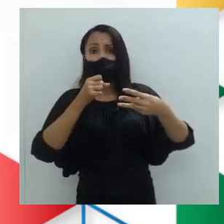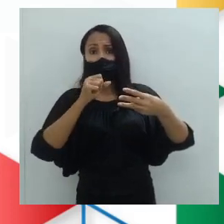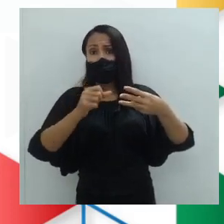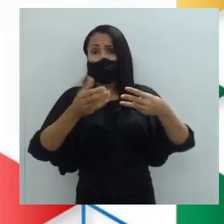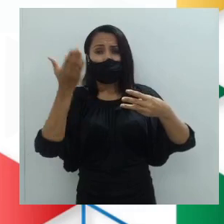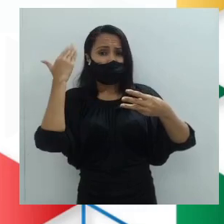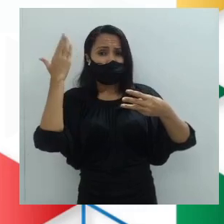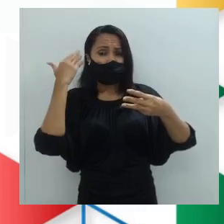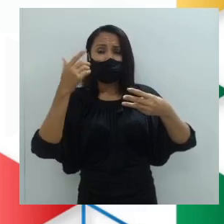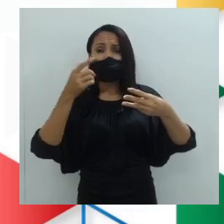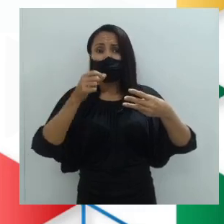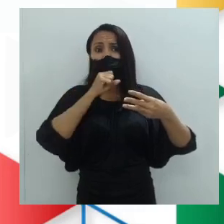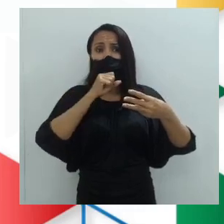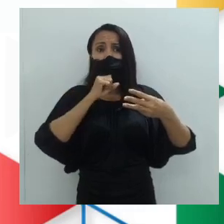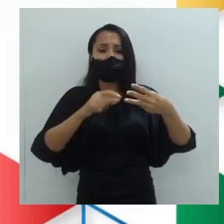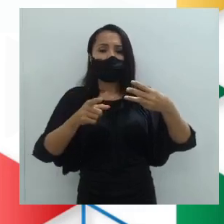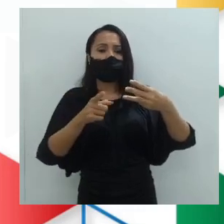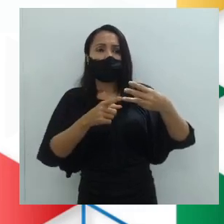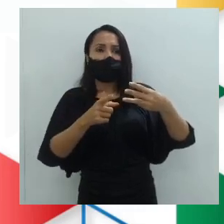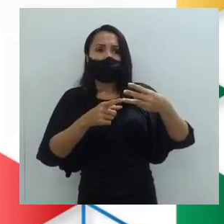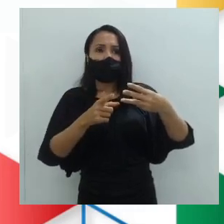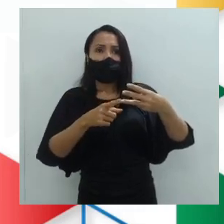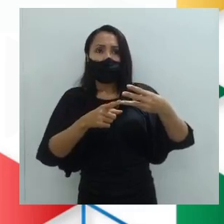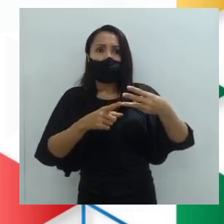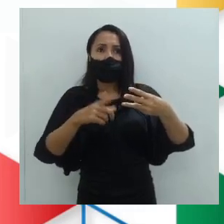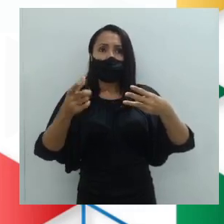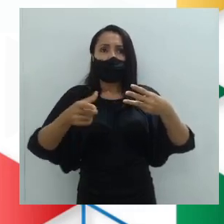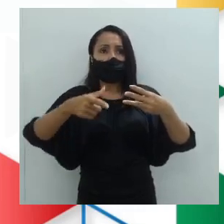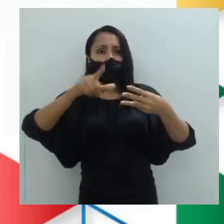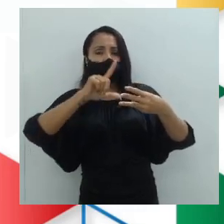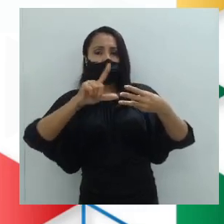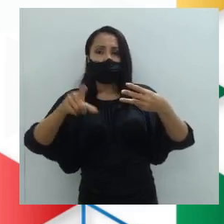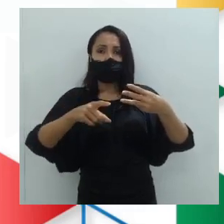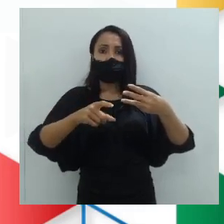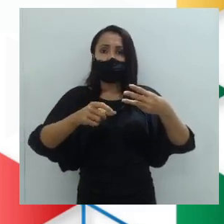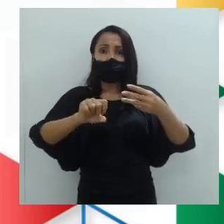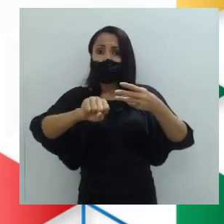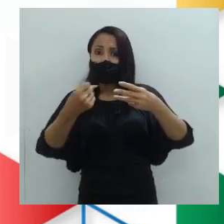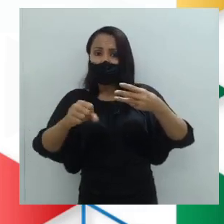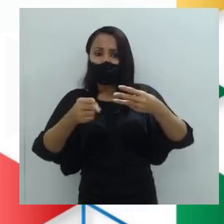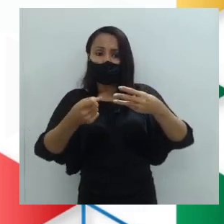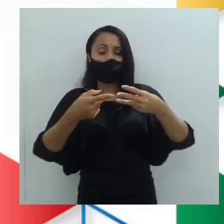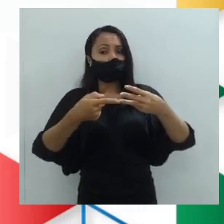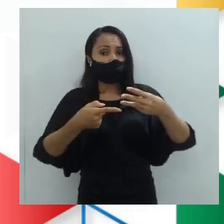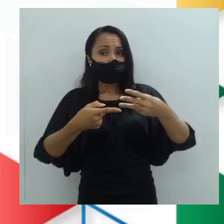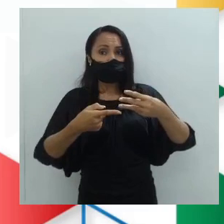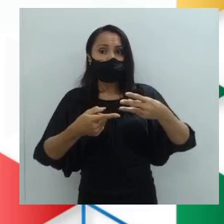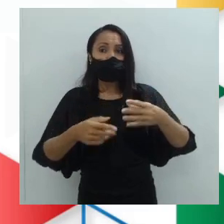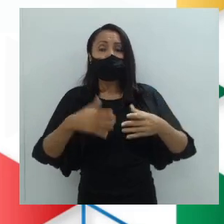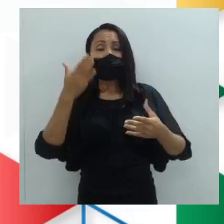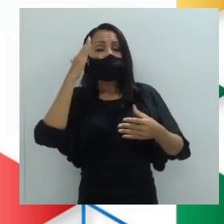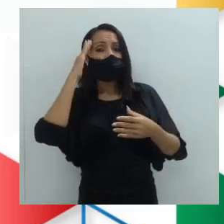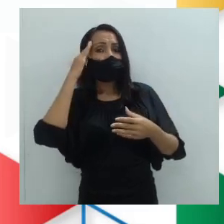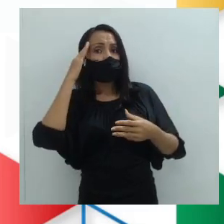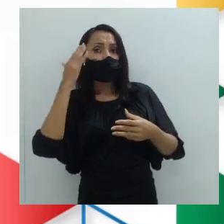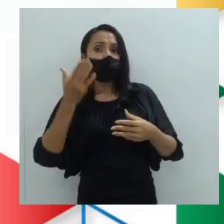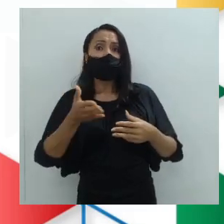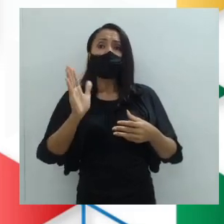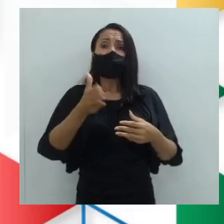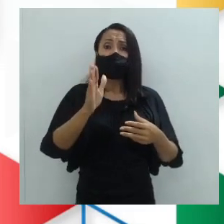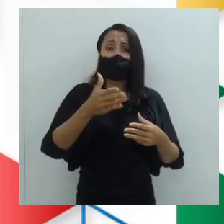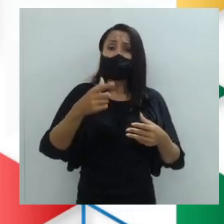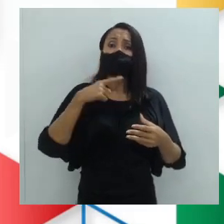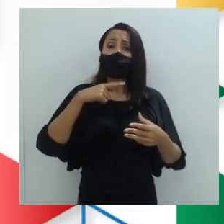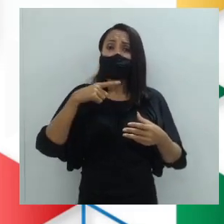ou o anterior não tem mais conserto. Então, Maria ganhou outro computador. Na verdade, entendemos que ela já tinha